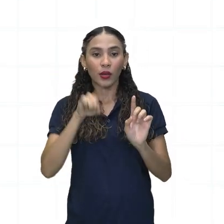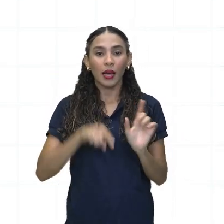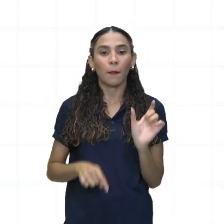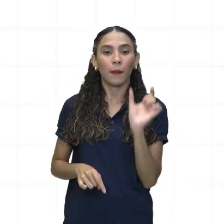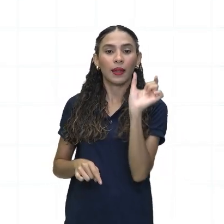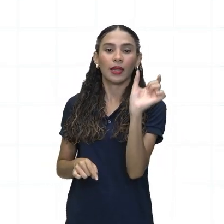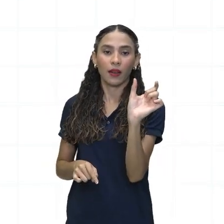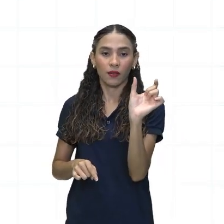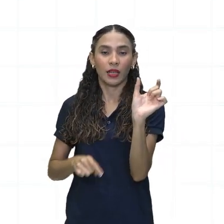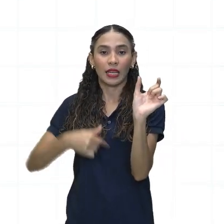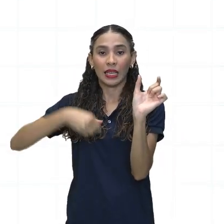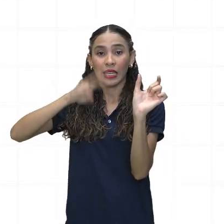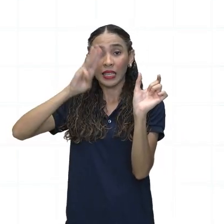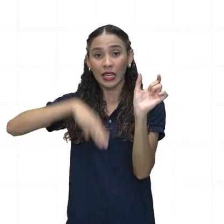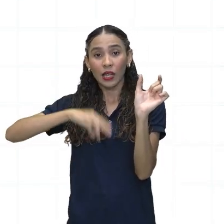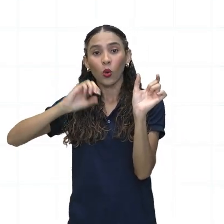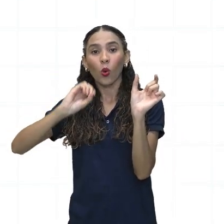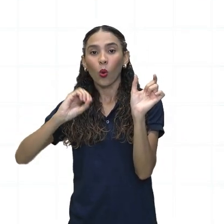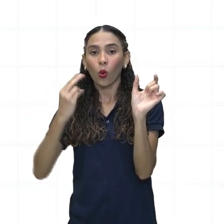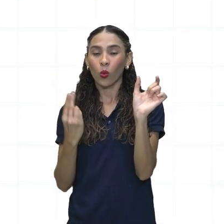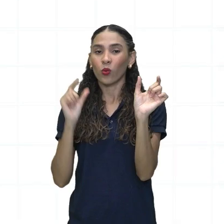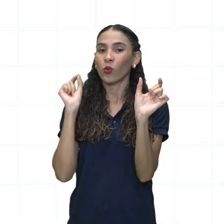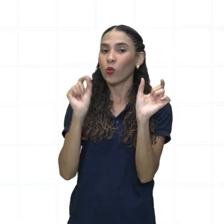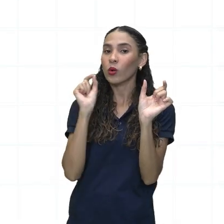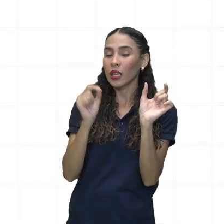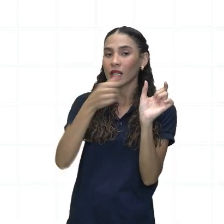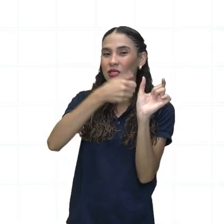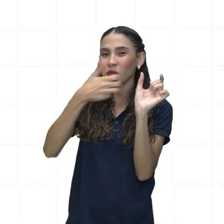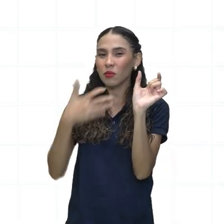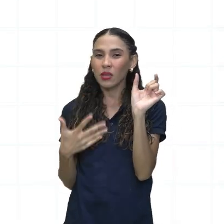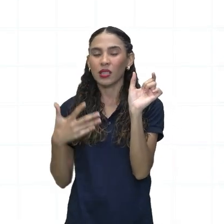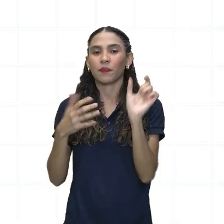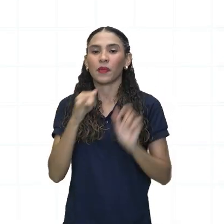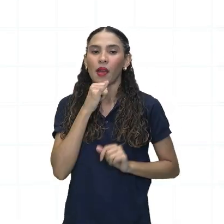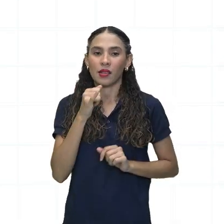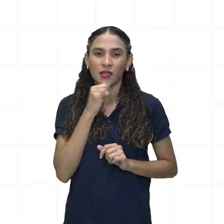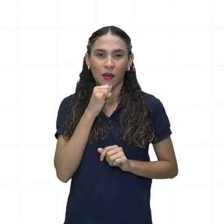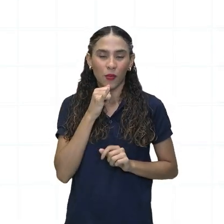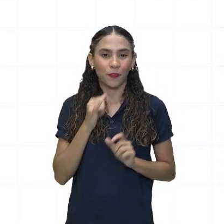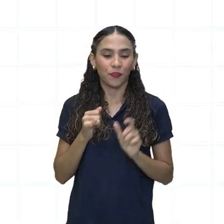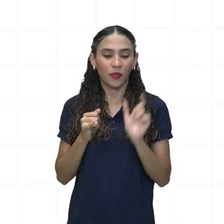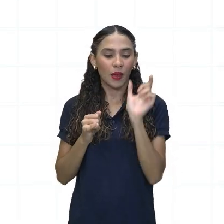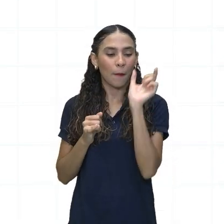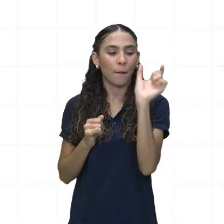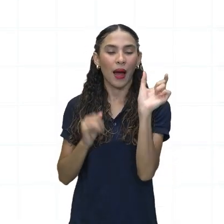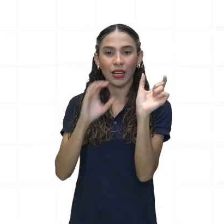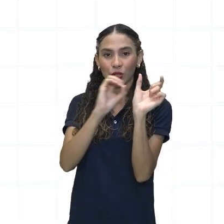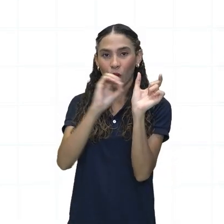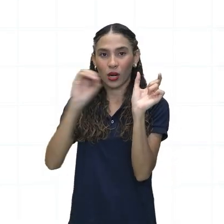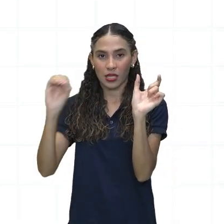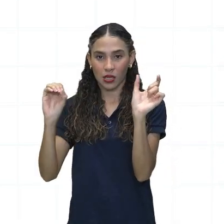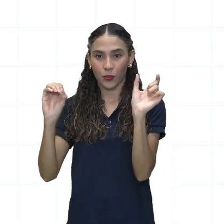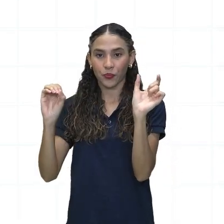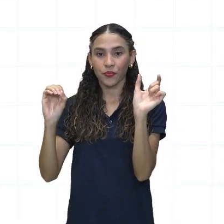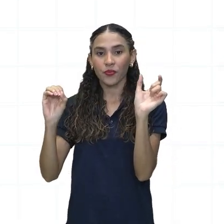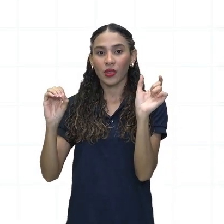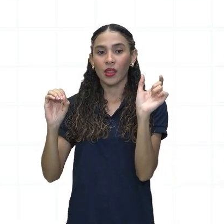sobre quem ou que se fala. Então, é como se fosse ali uma parte da minha oração